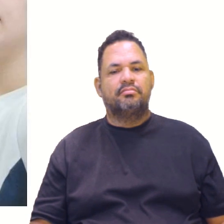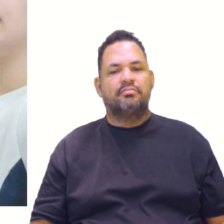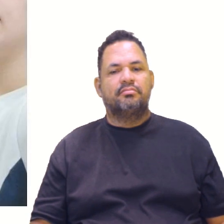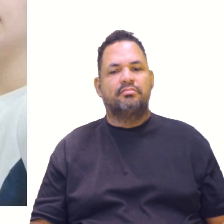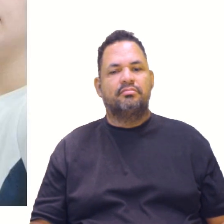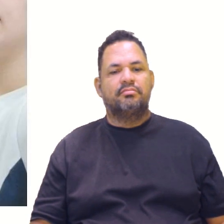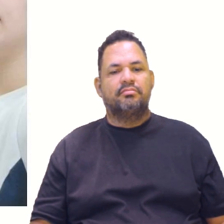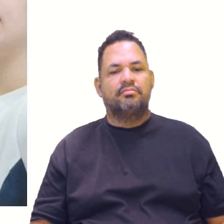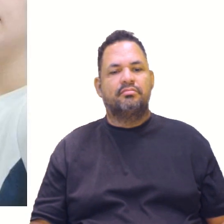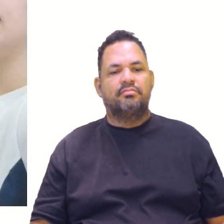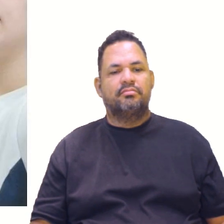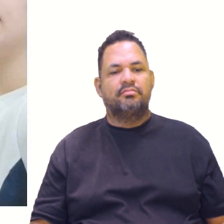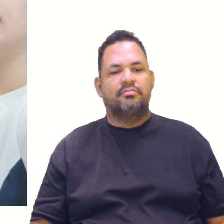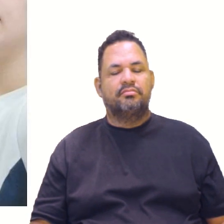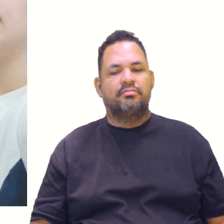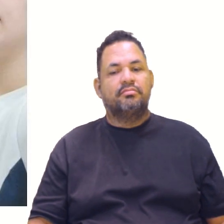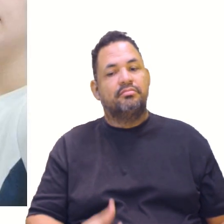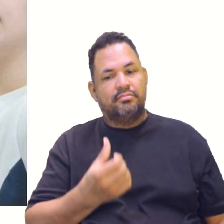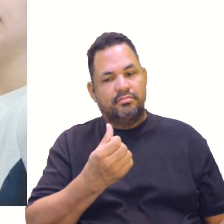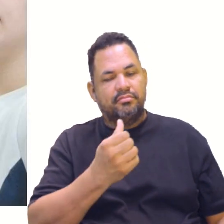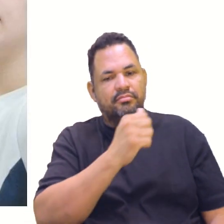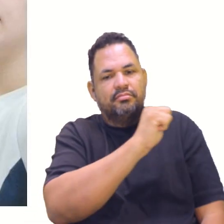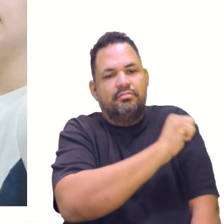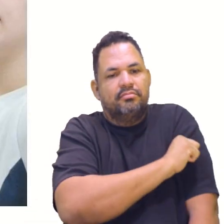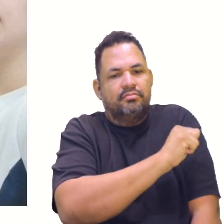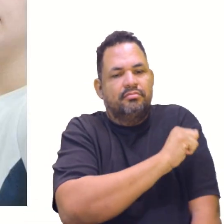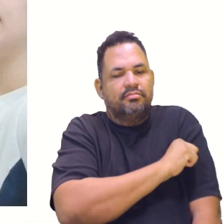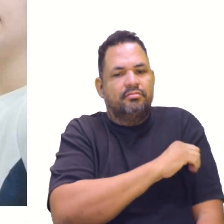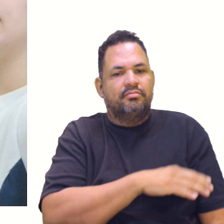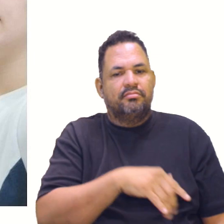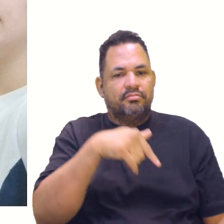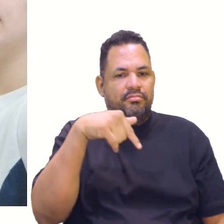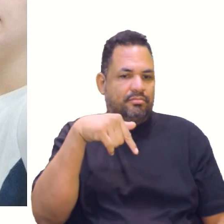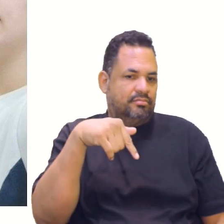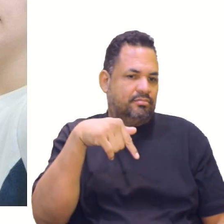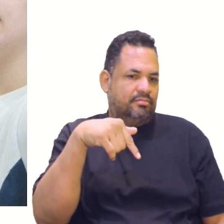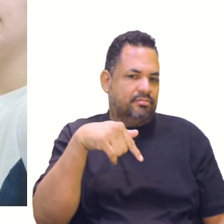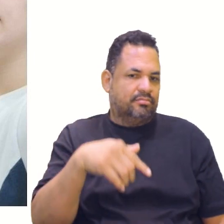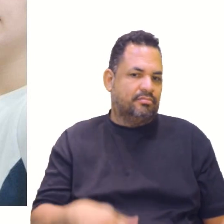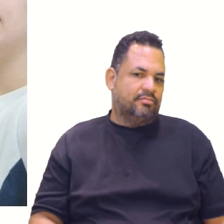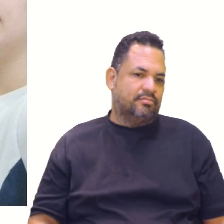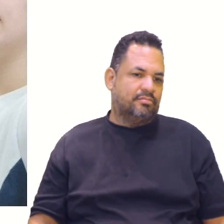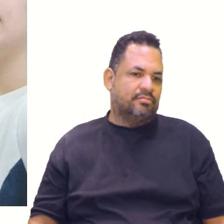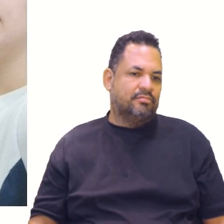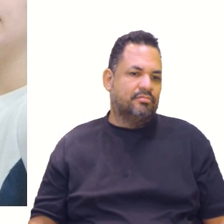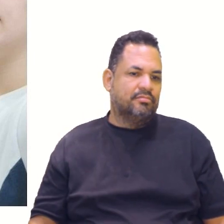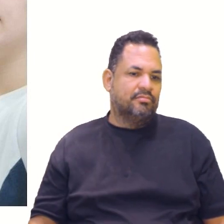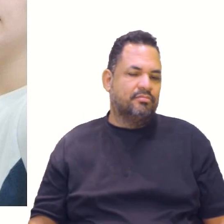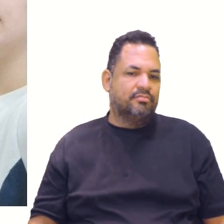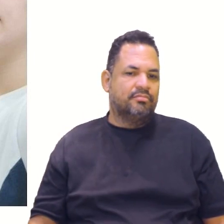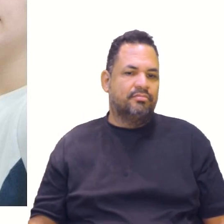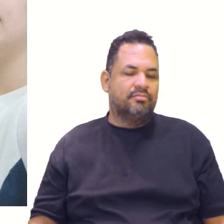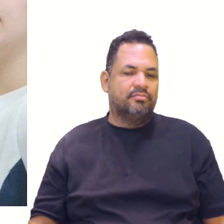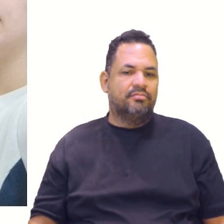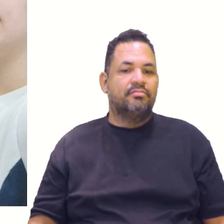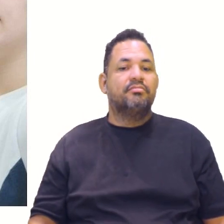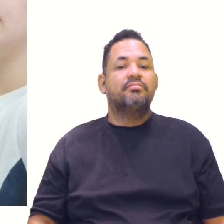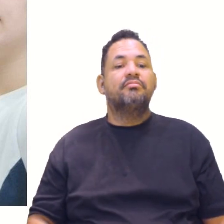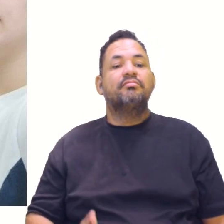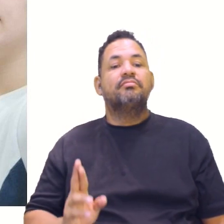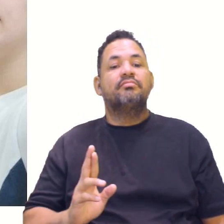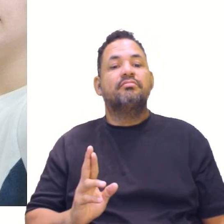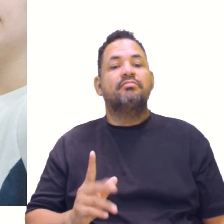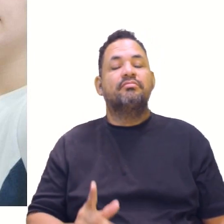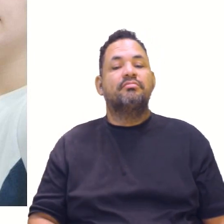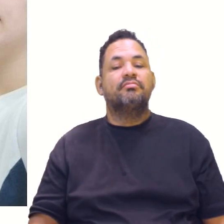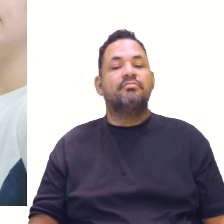vamos lá. 3, 6. Não sei. 7, 4, 5, 6, 7. Deixa eu ver, quem tá aqui que não tá